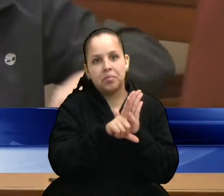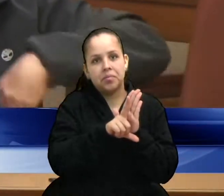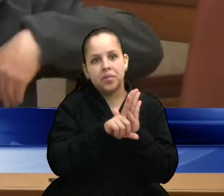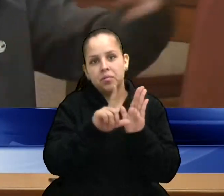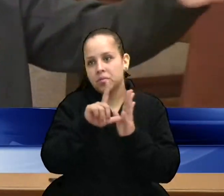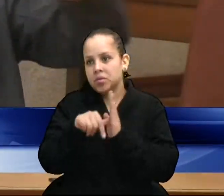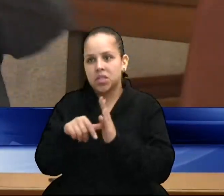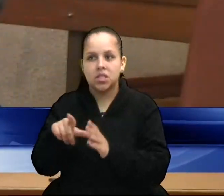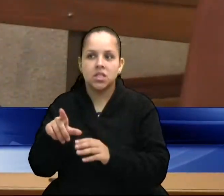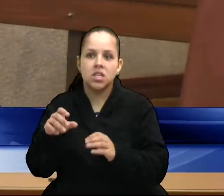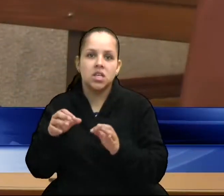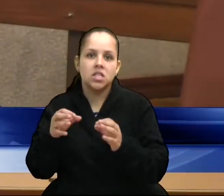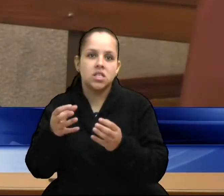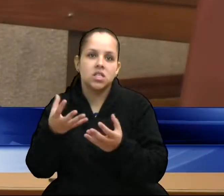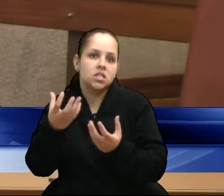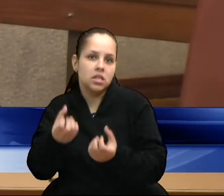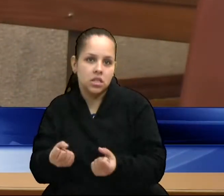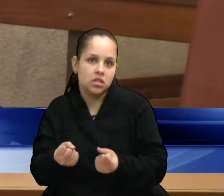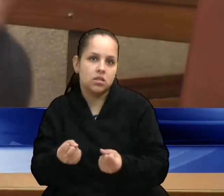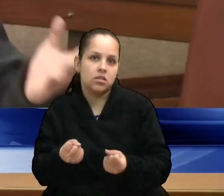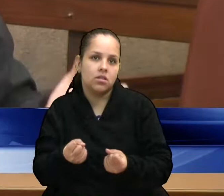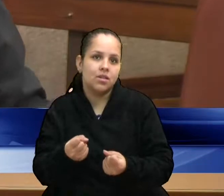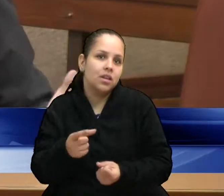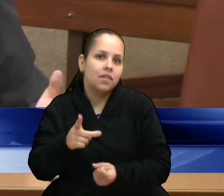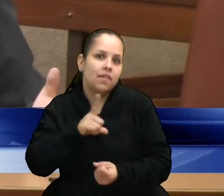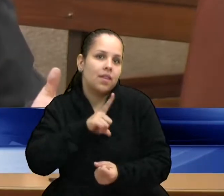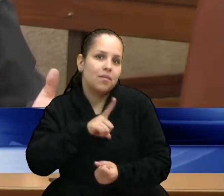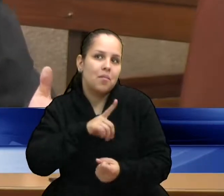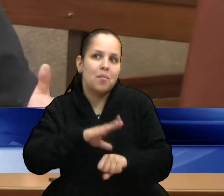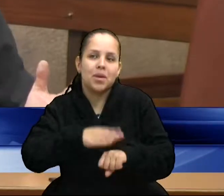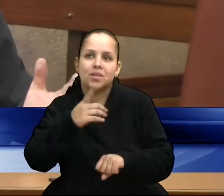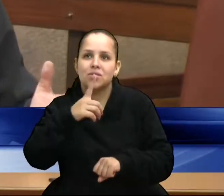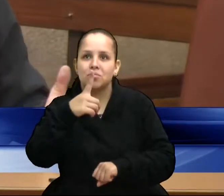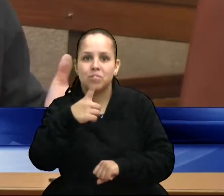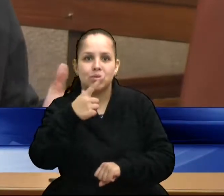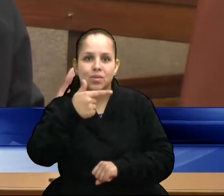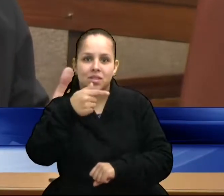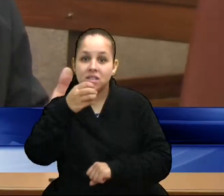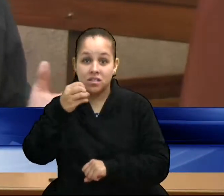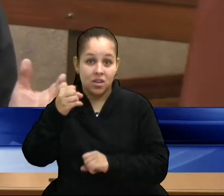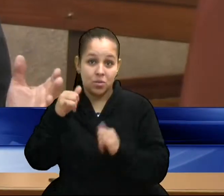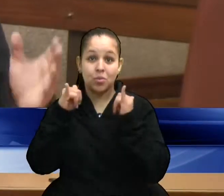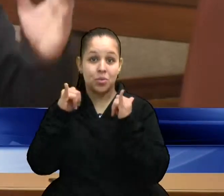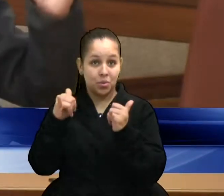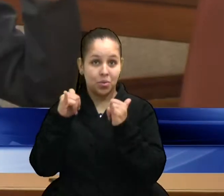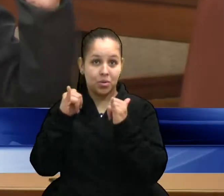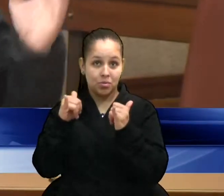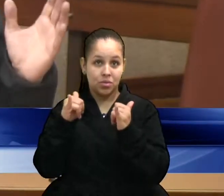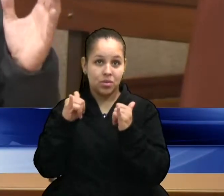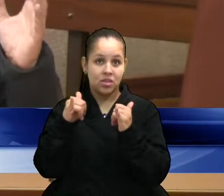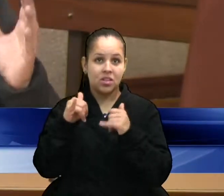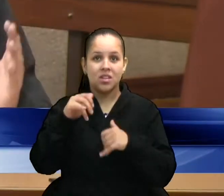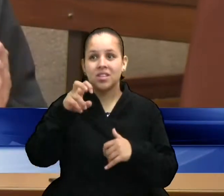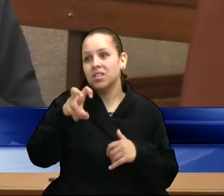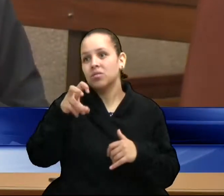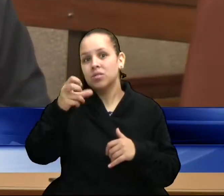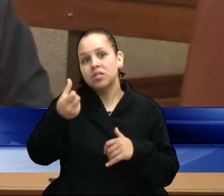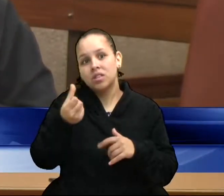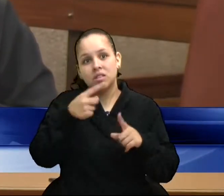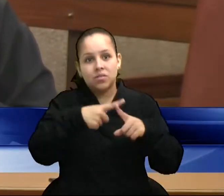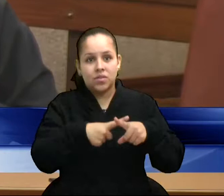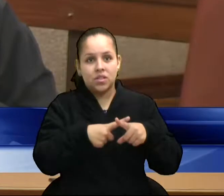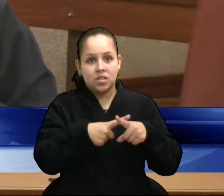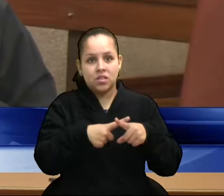autorização, tanto que tem mais de 1.700 ônibus, segundo o presidente, né? Que é 5, 6 vezes a frota do